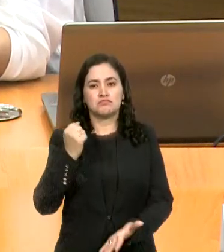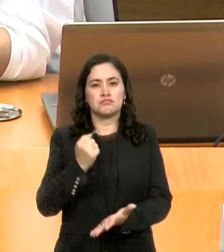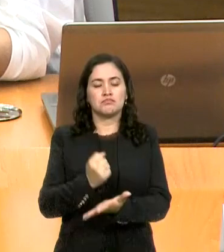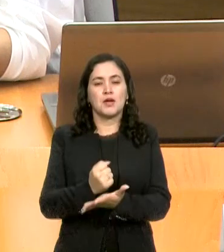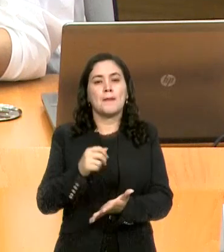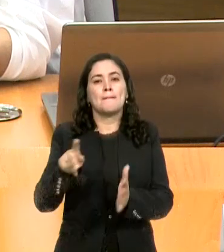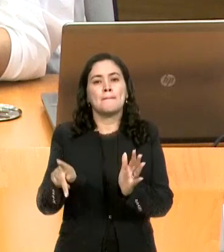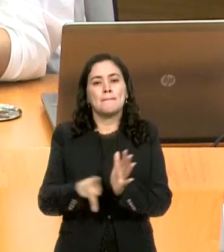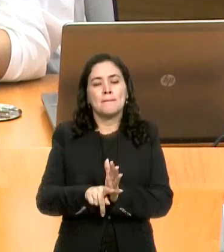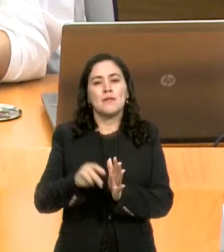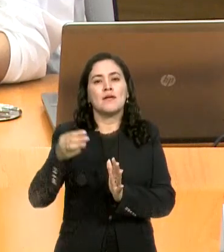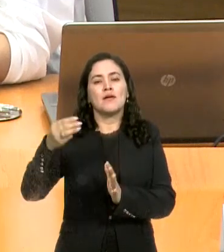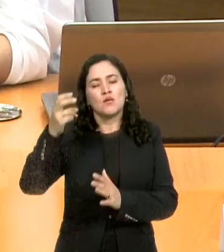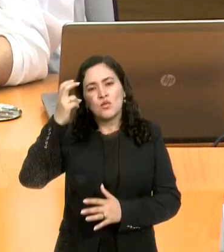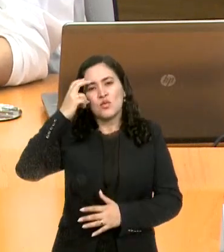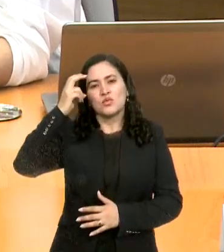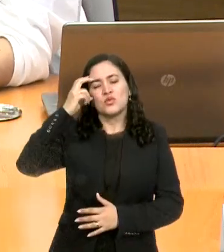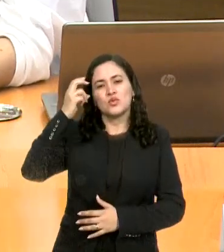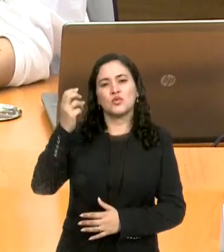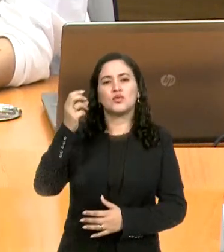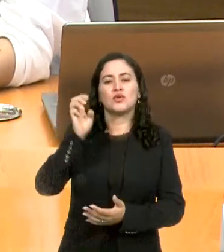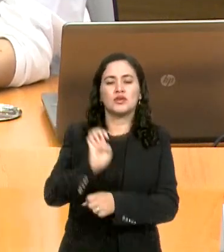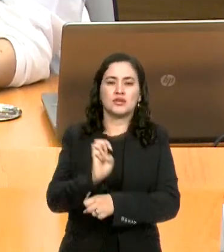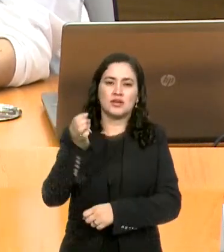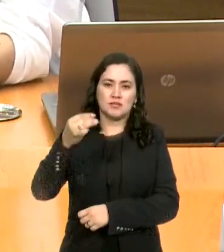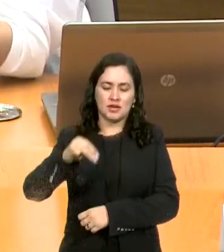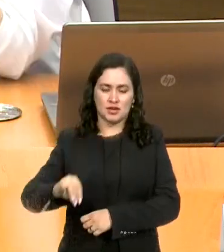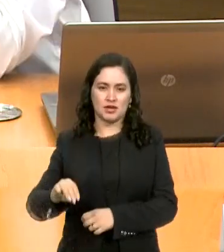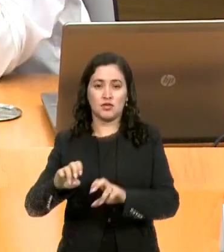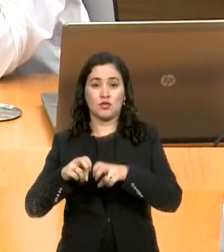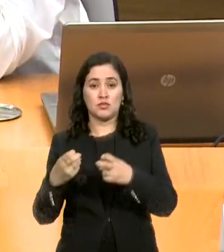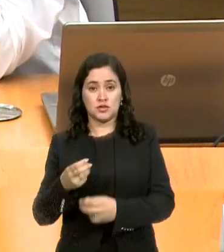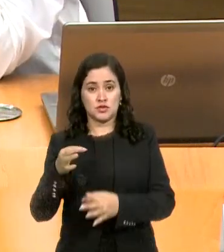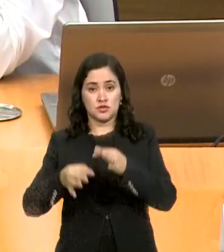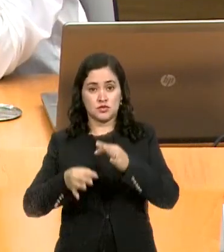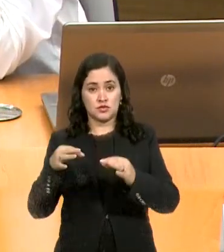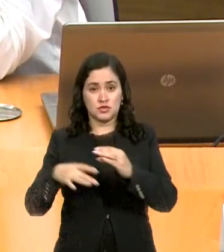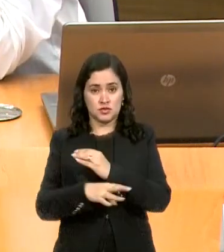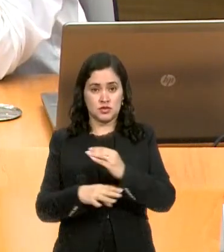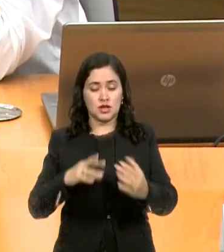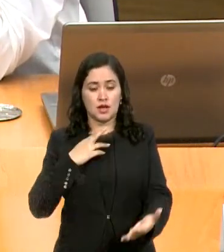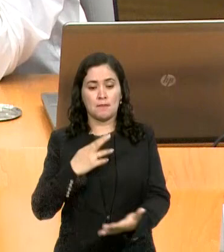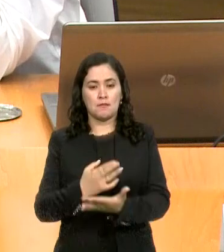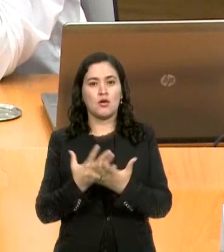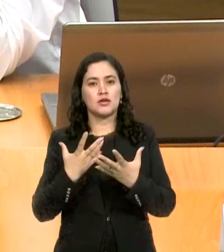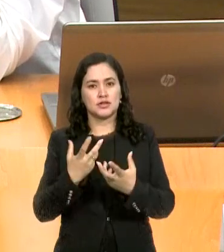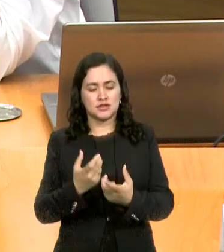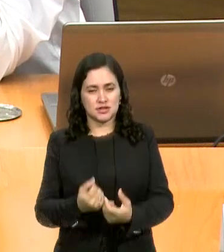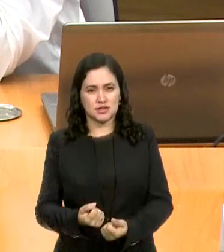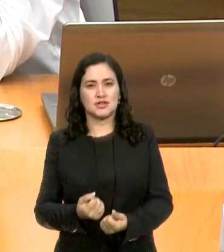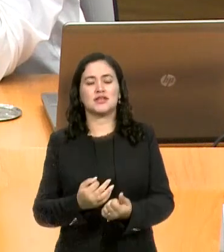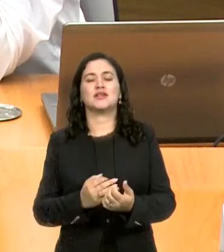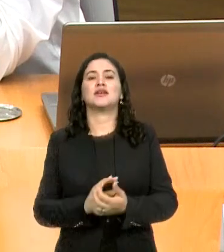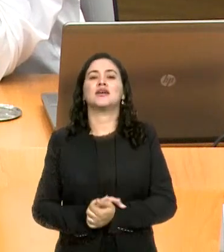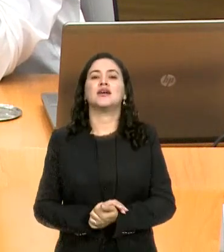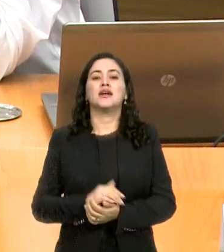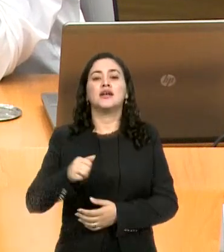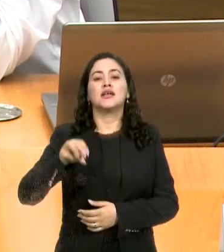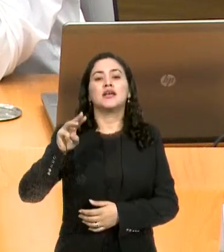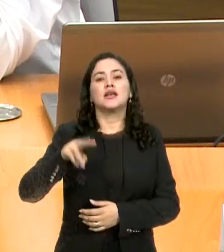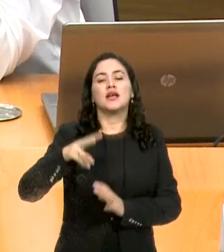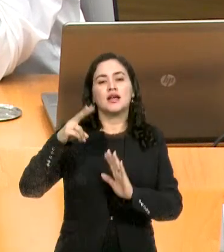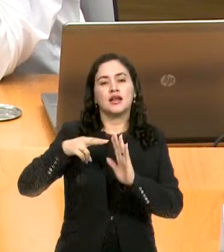parecer favorável da Comissão de Constituição, Justiça e Cidadania, relator deputado Neto